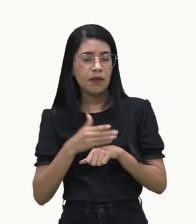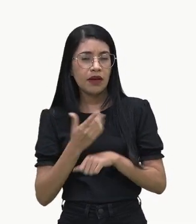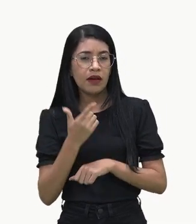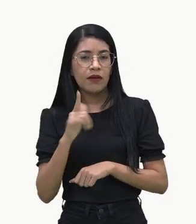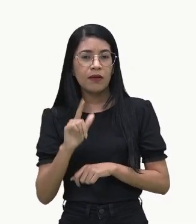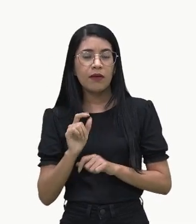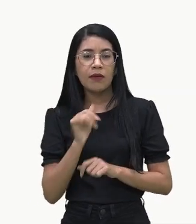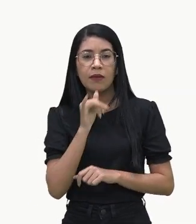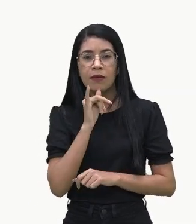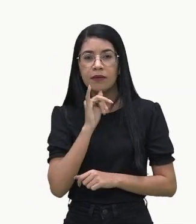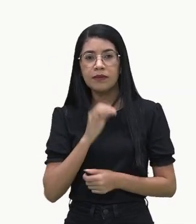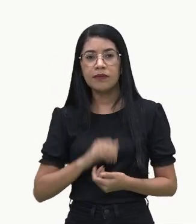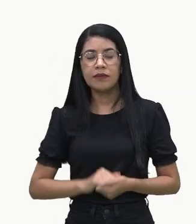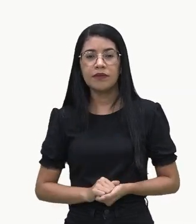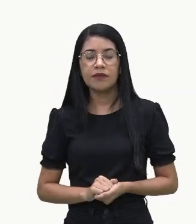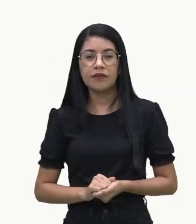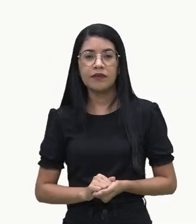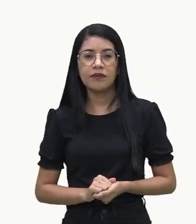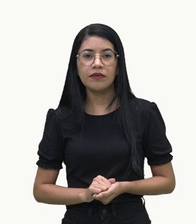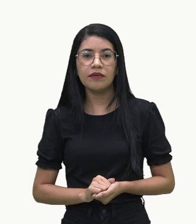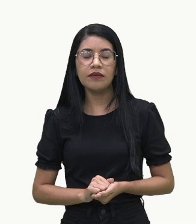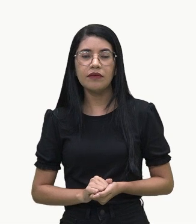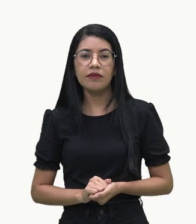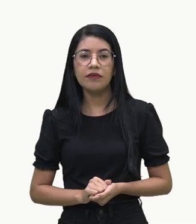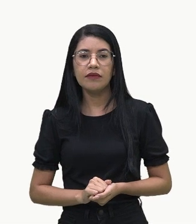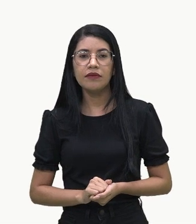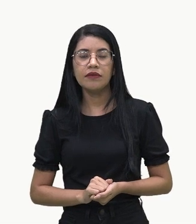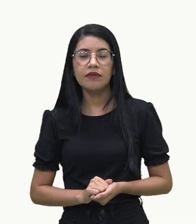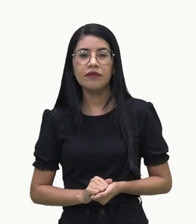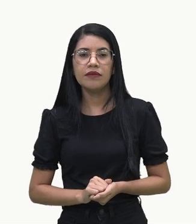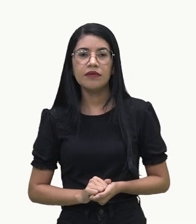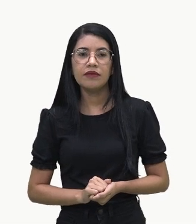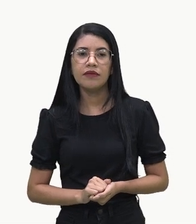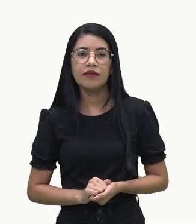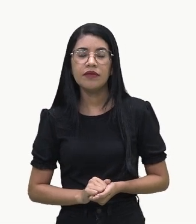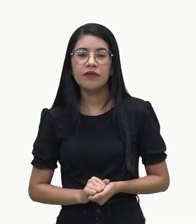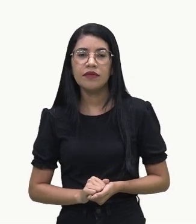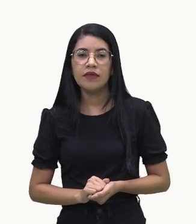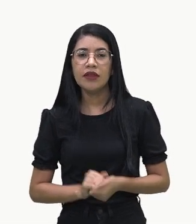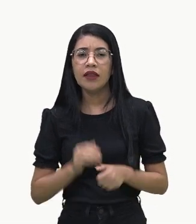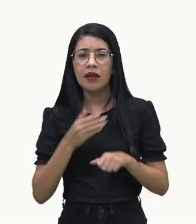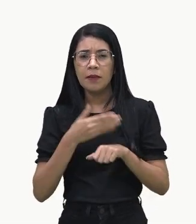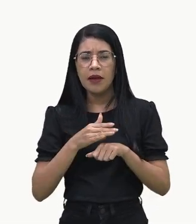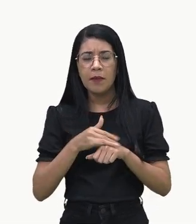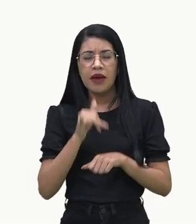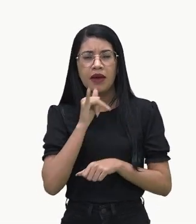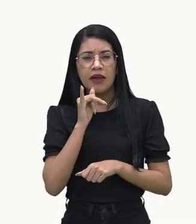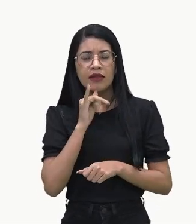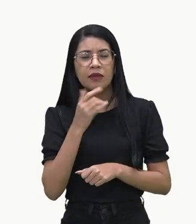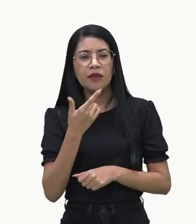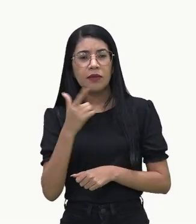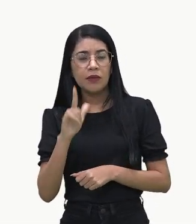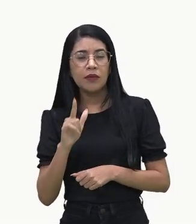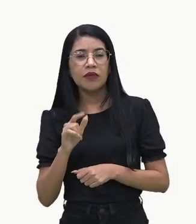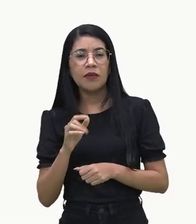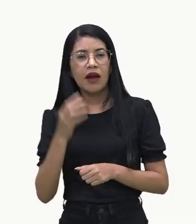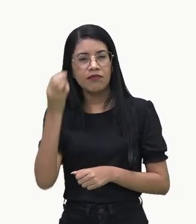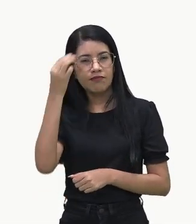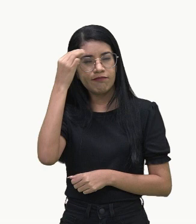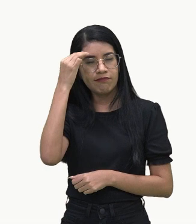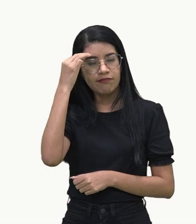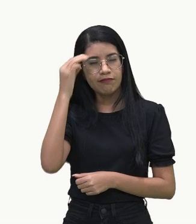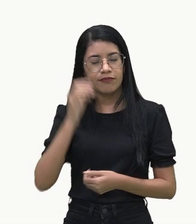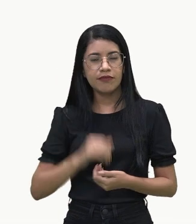aí, né, essa questão da adição e da subtração, vamos fazer aqui mais alguns exemplos. Aí você